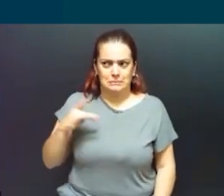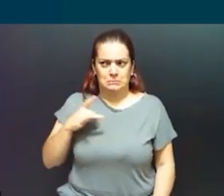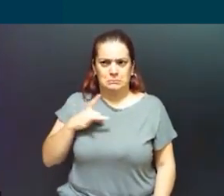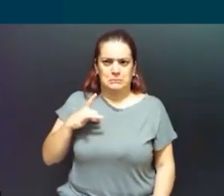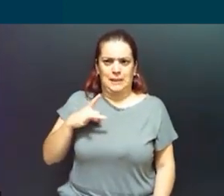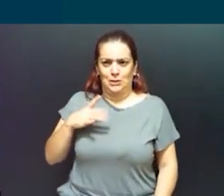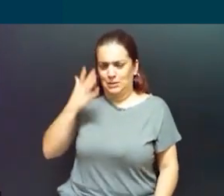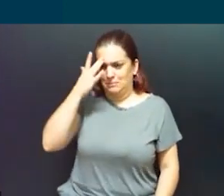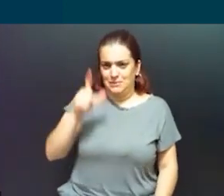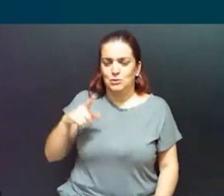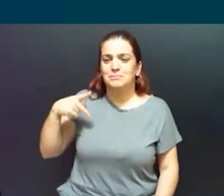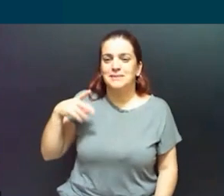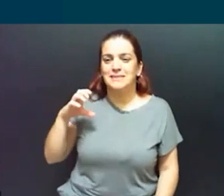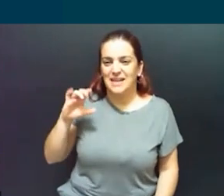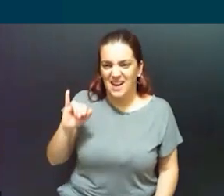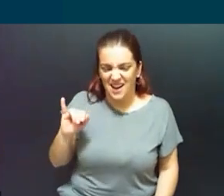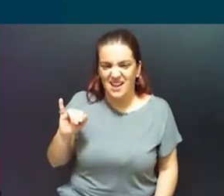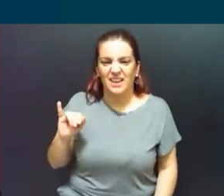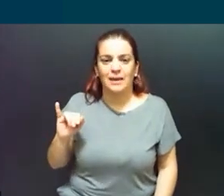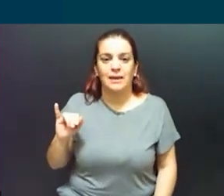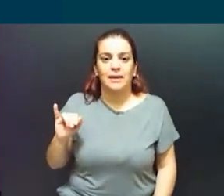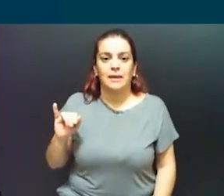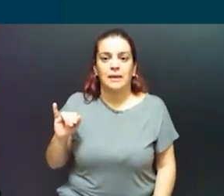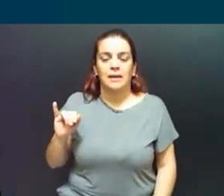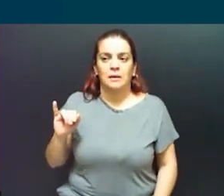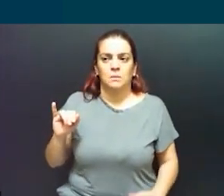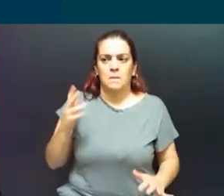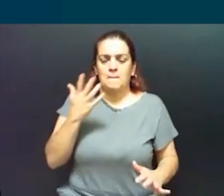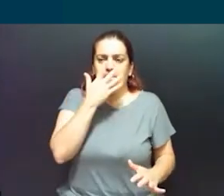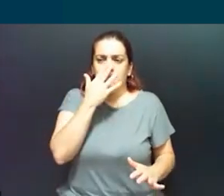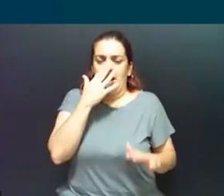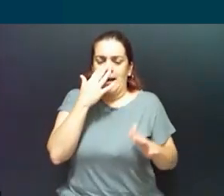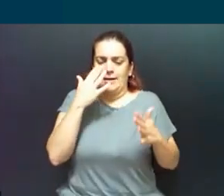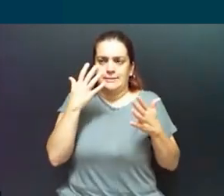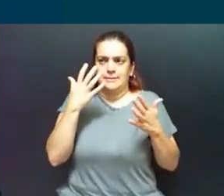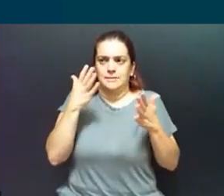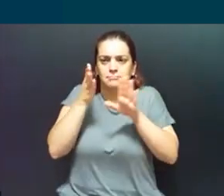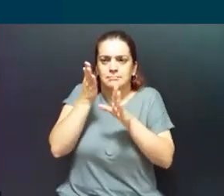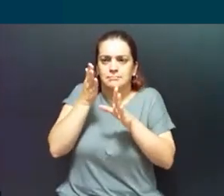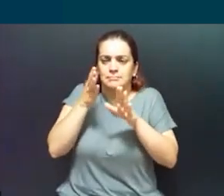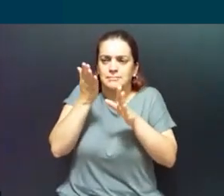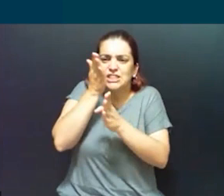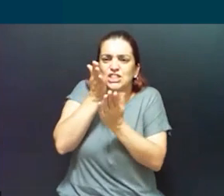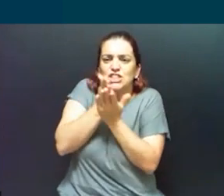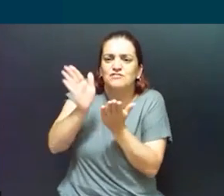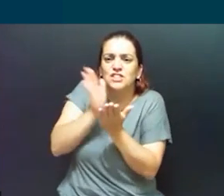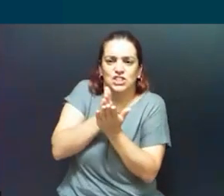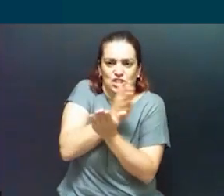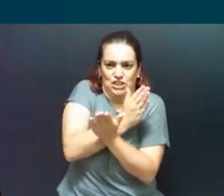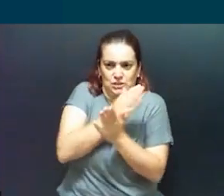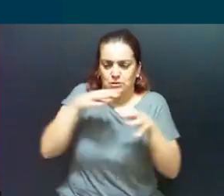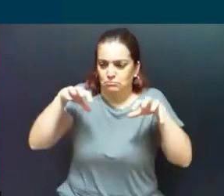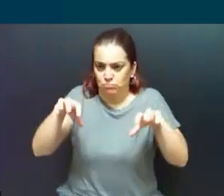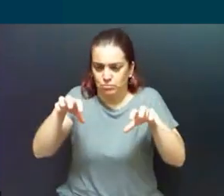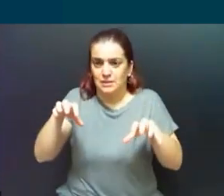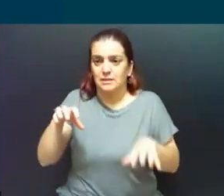Porque o PCI, ele deixa bem dividido uma coisa da outra. Então, qualquer sistema que está operando